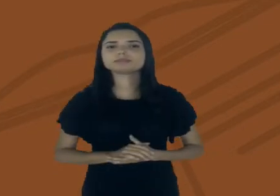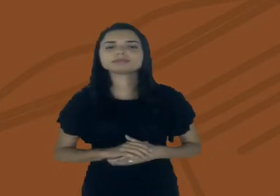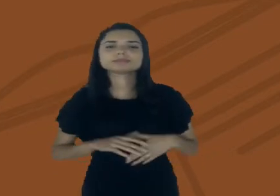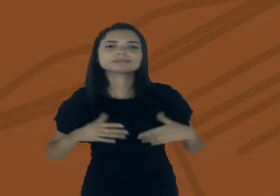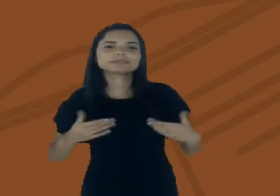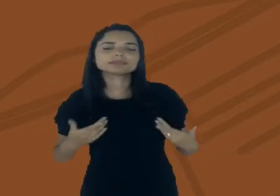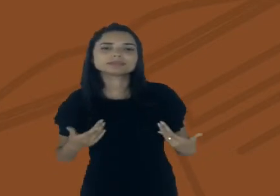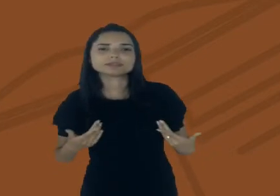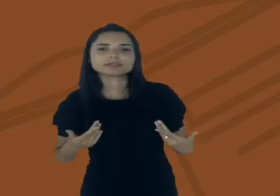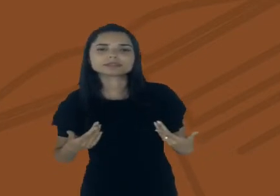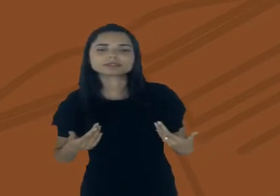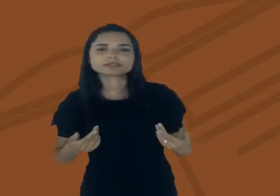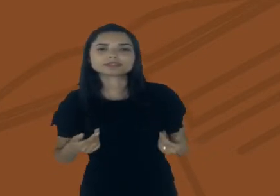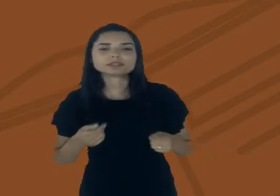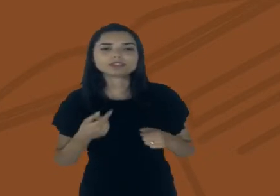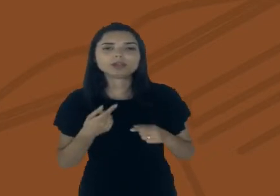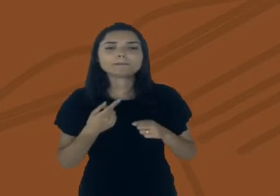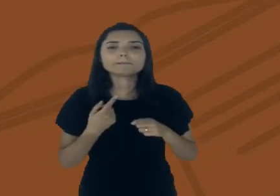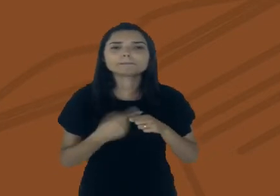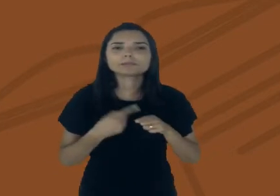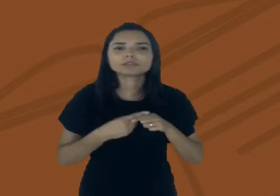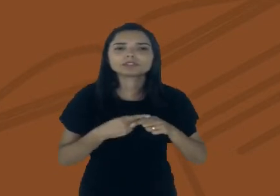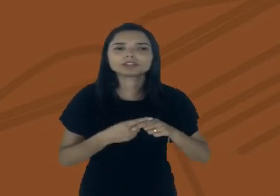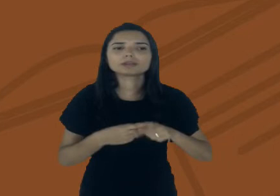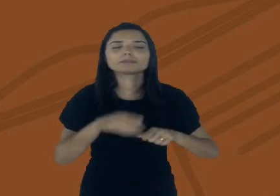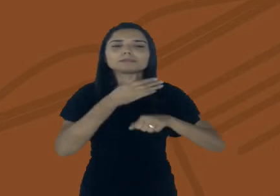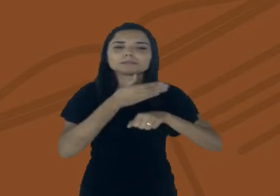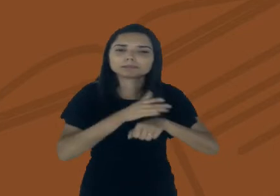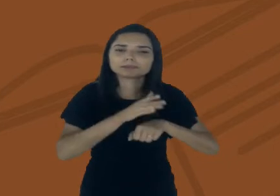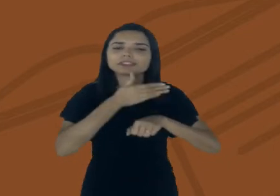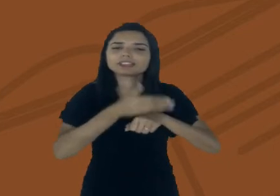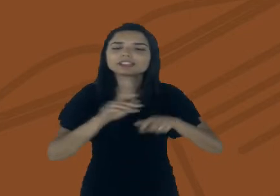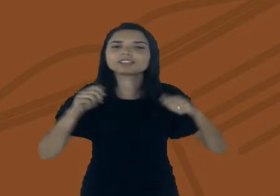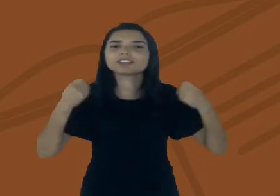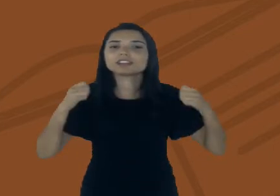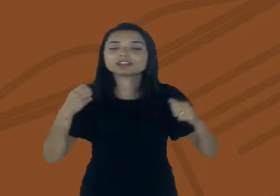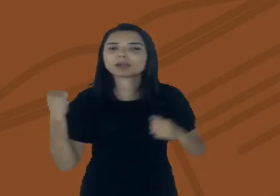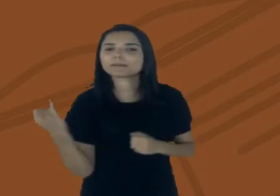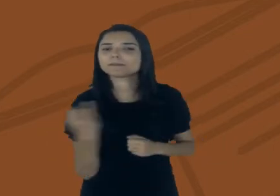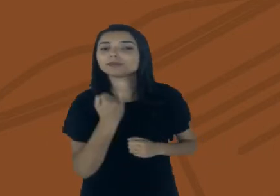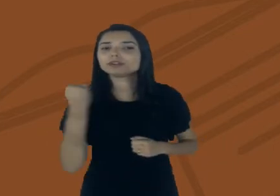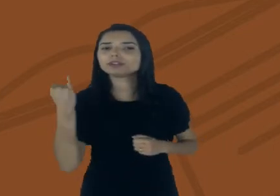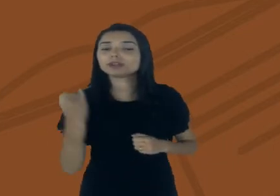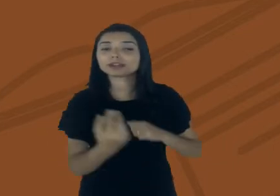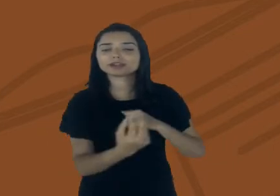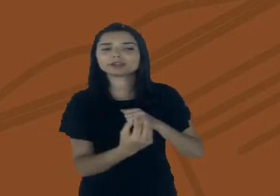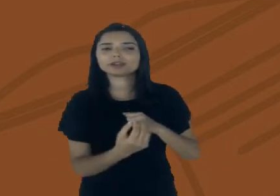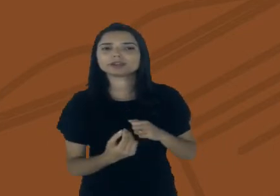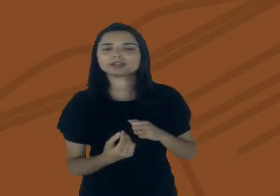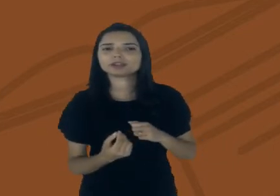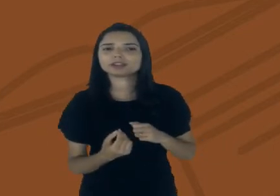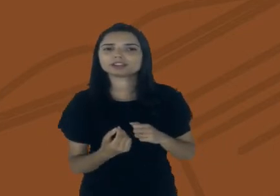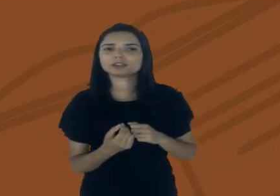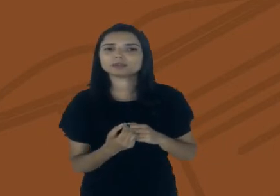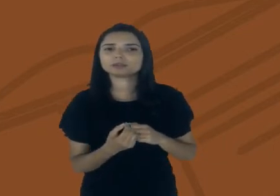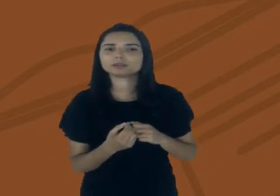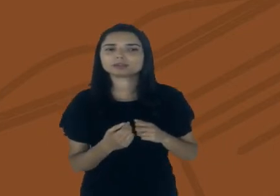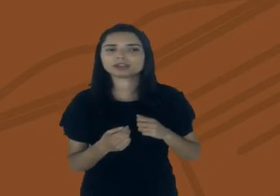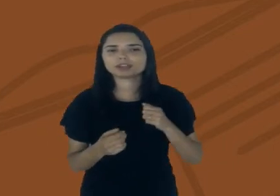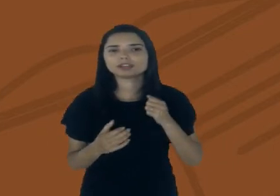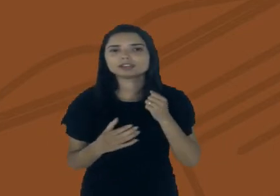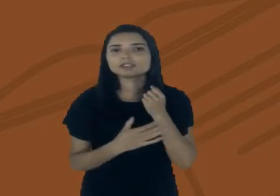que essa prática de exercício é tão importante? Porque previne doenças associadas a diabetes, melhora na circulação